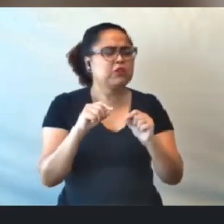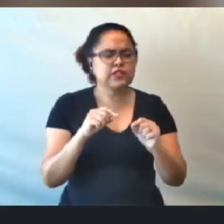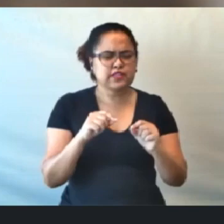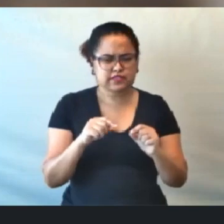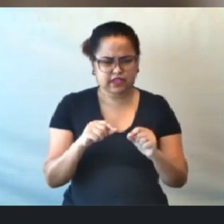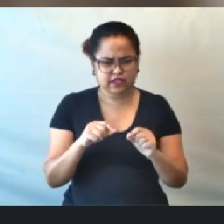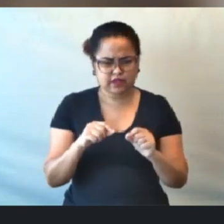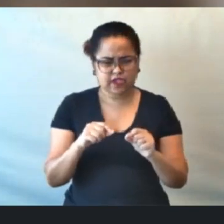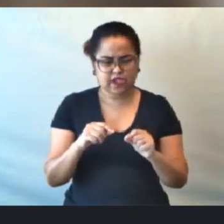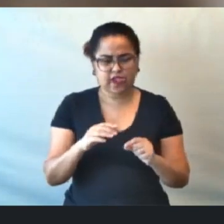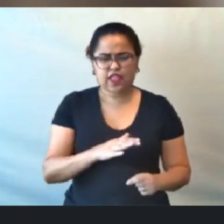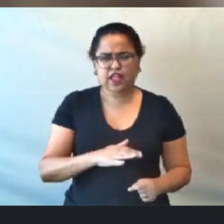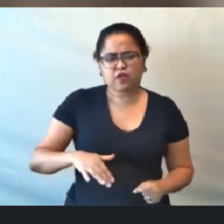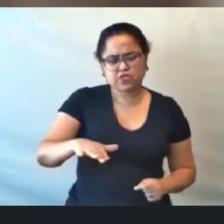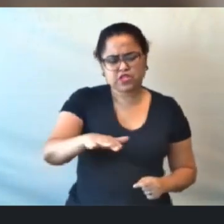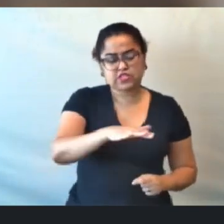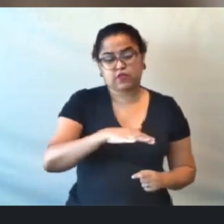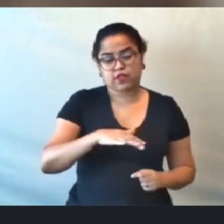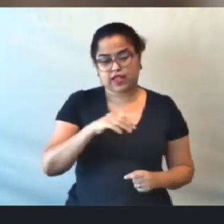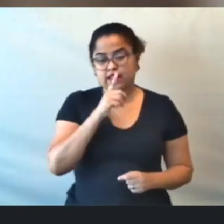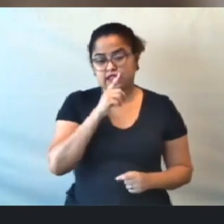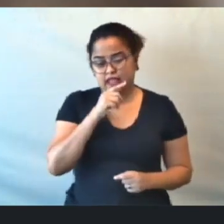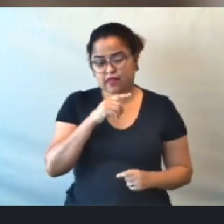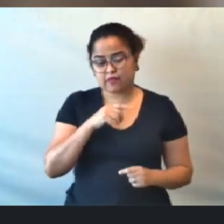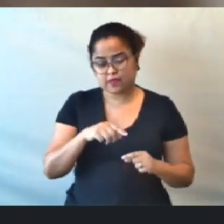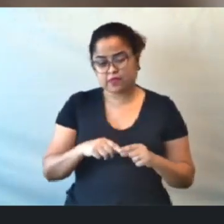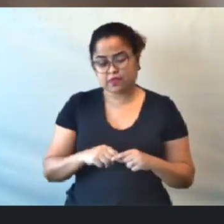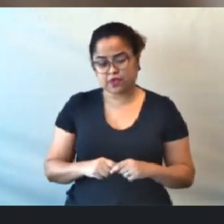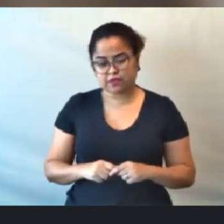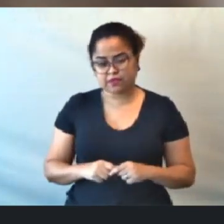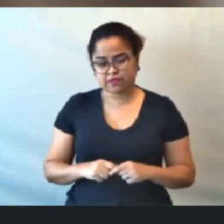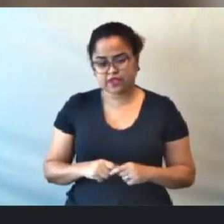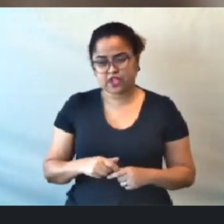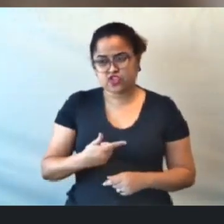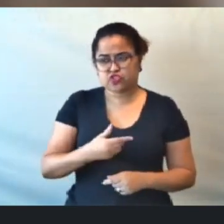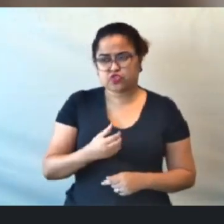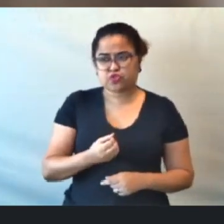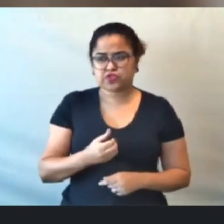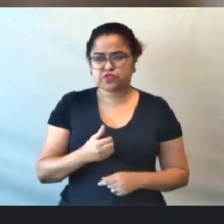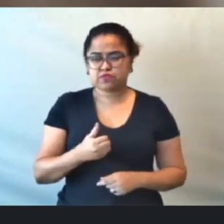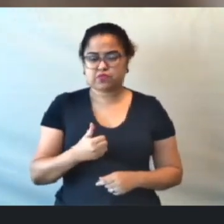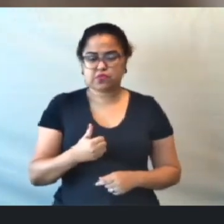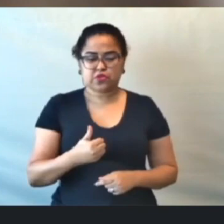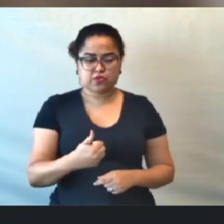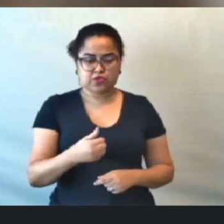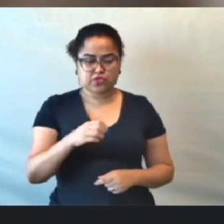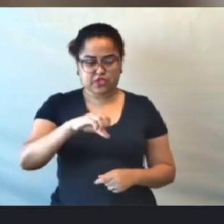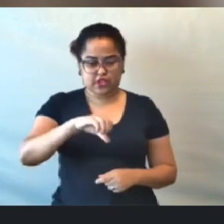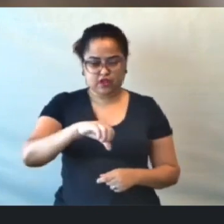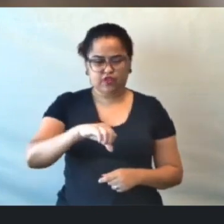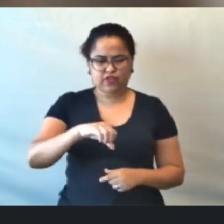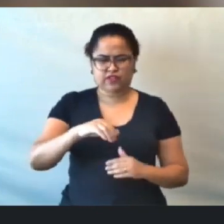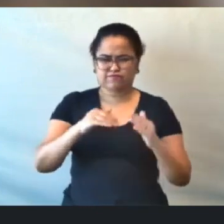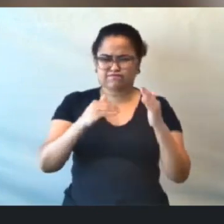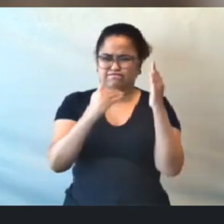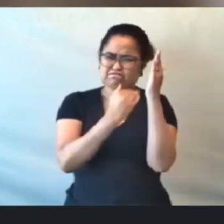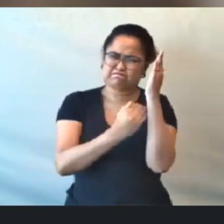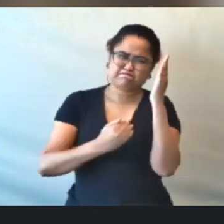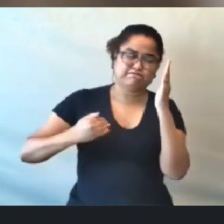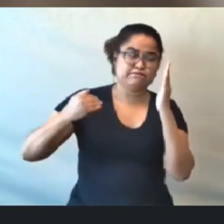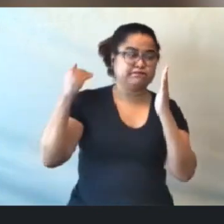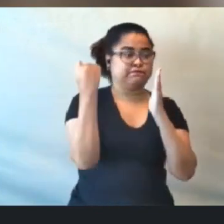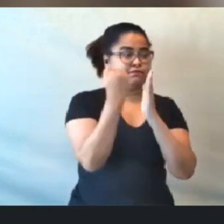de 2019 foi totalmente elevado, né, a quantidade de fósforo muito alta, a